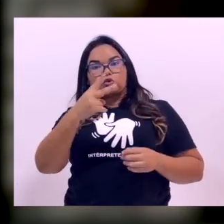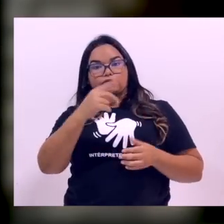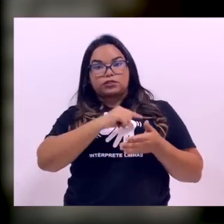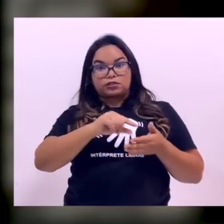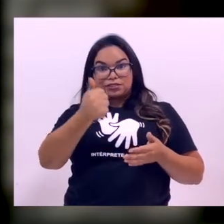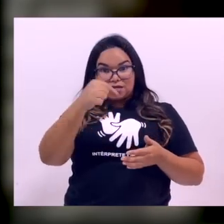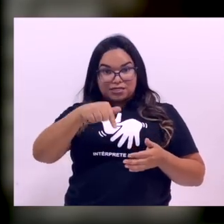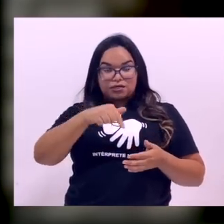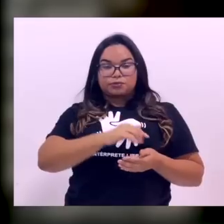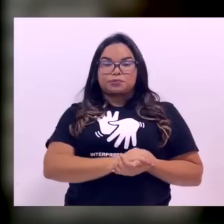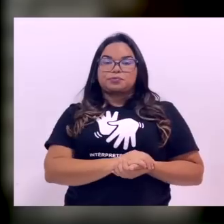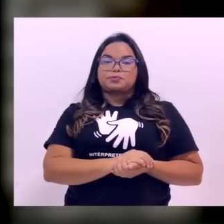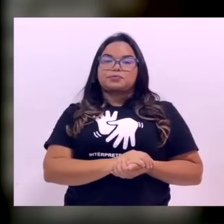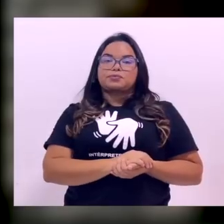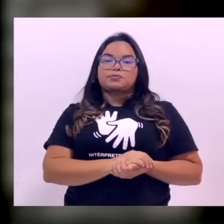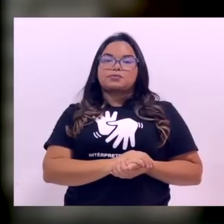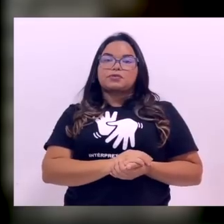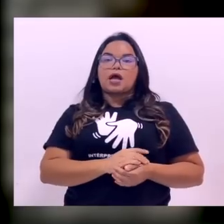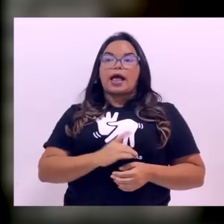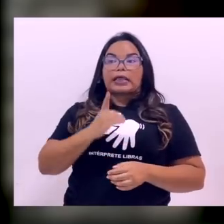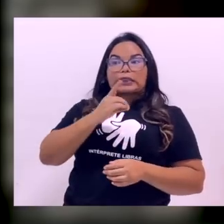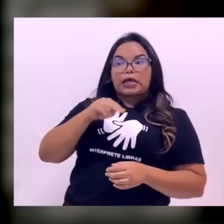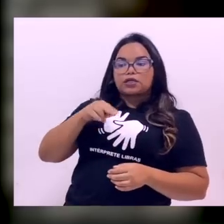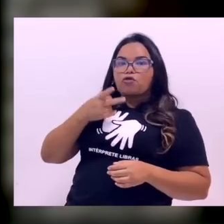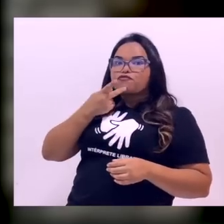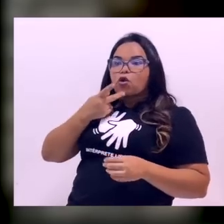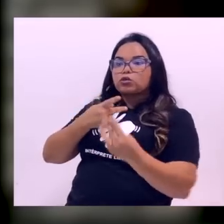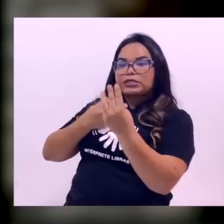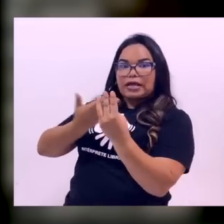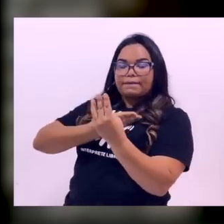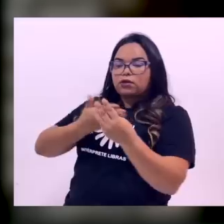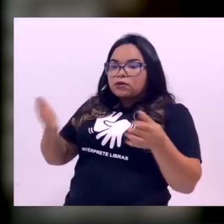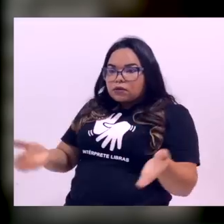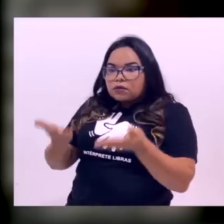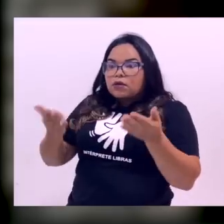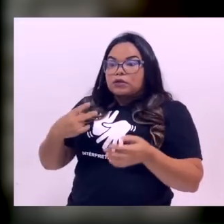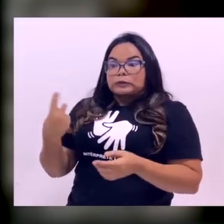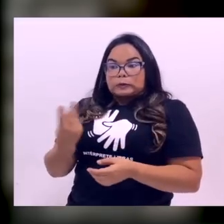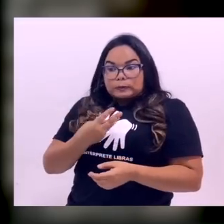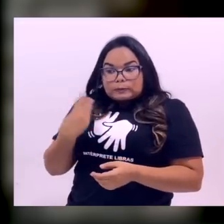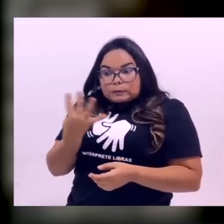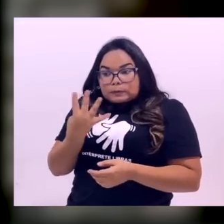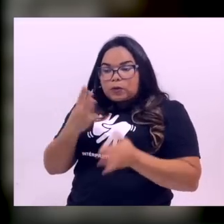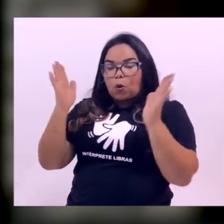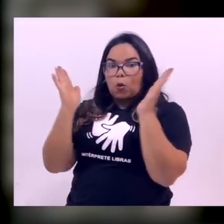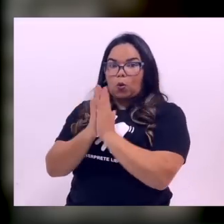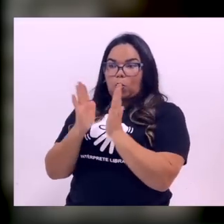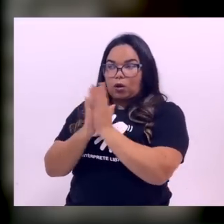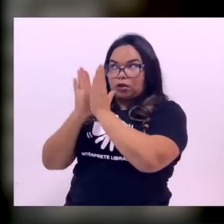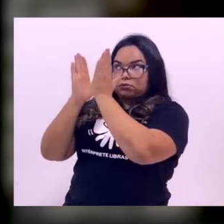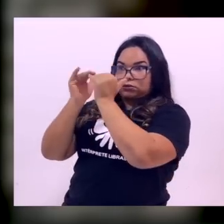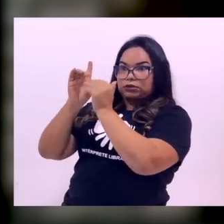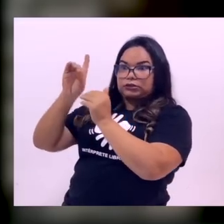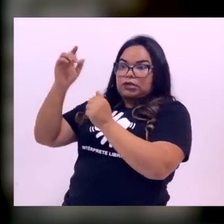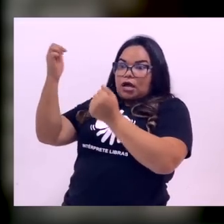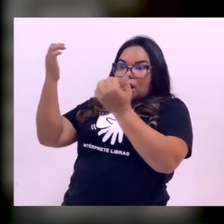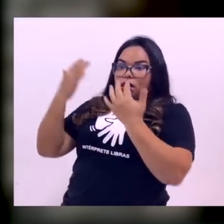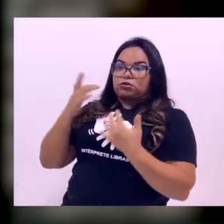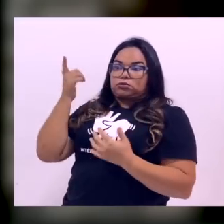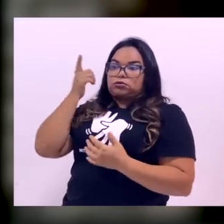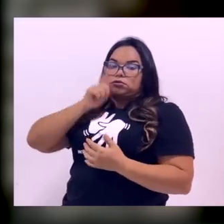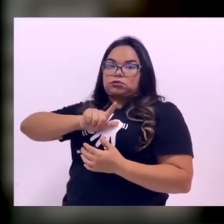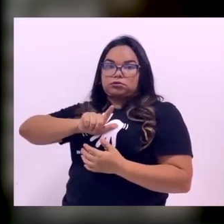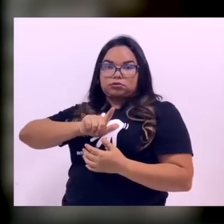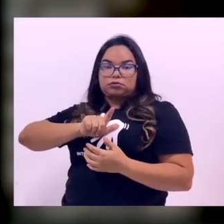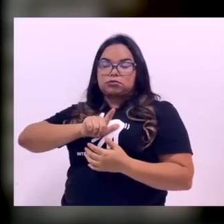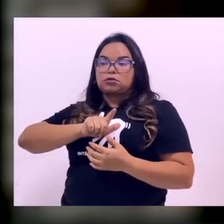17 e 18 diz: e ele os animou a suplicarem misericórdia do Deus do céu com respeito a este mistério, para